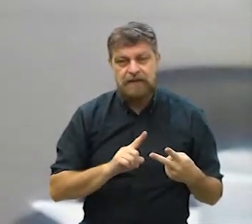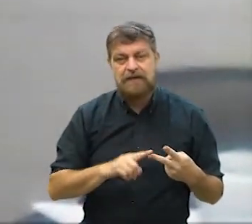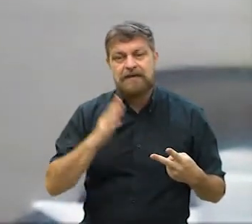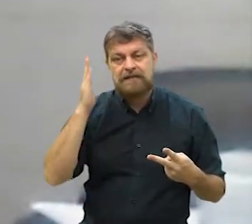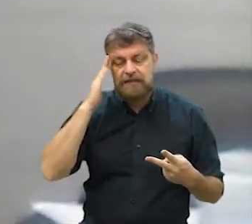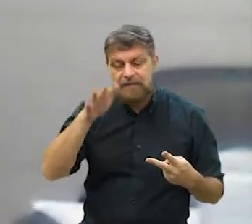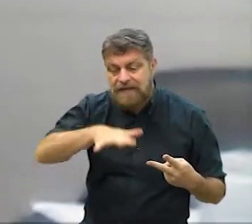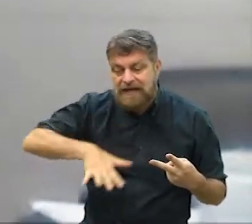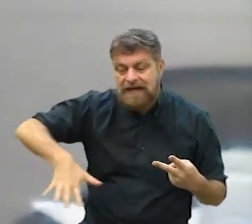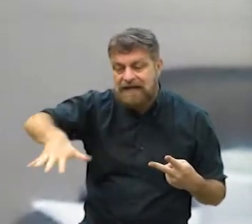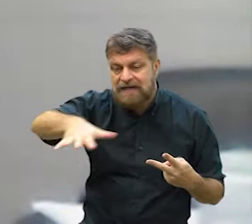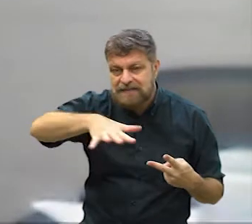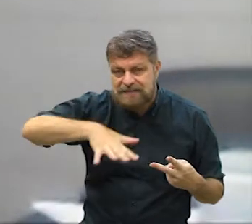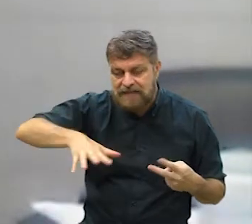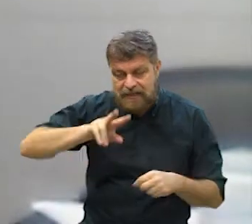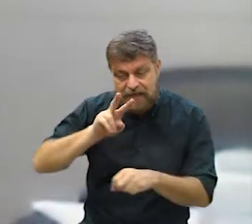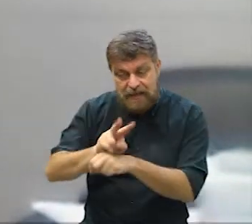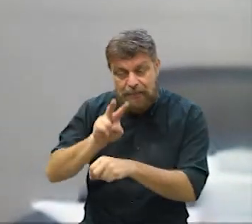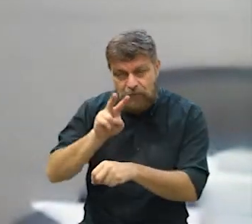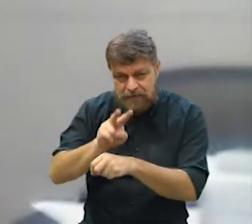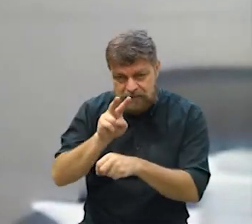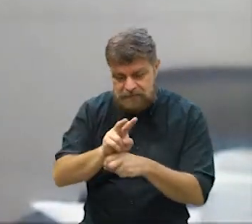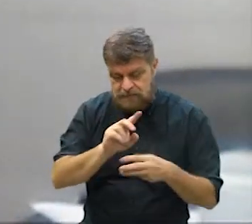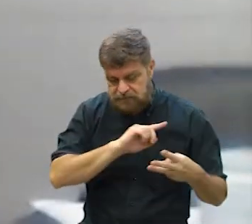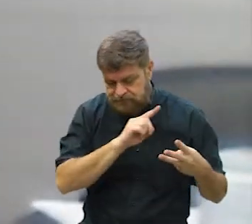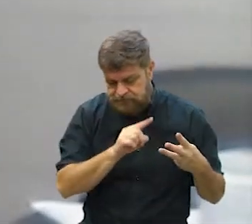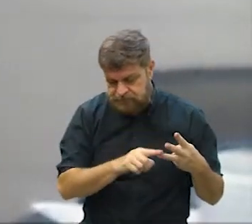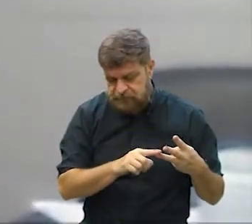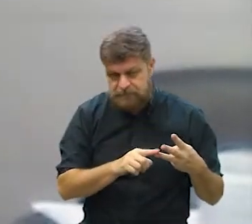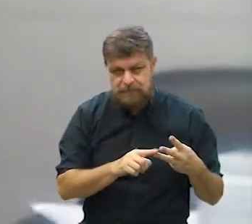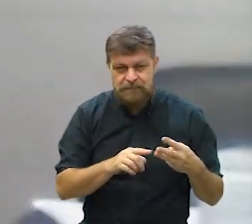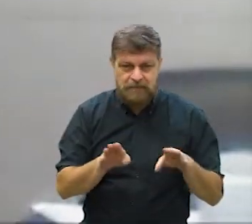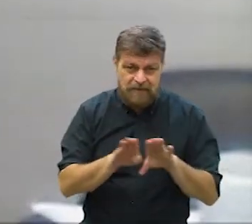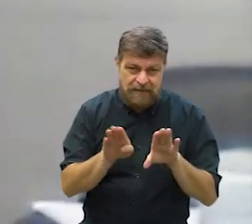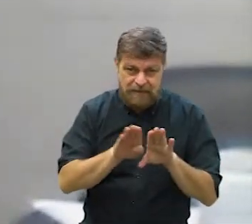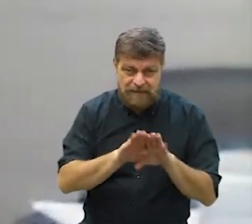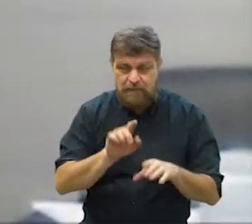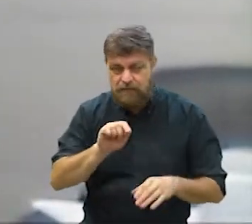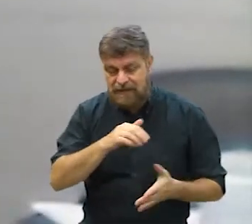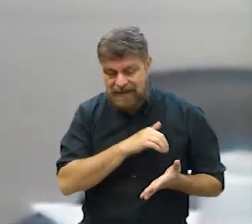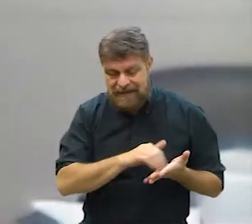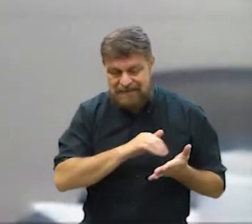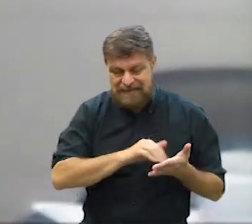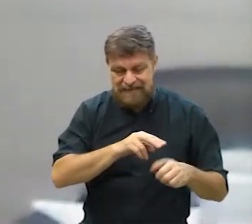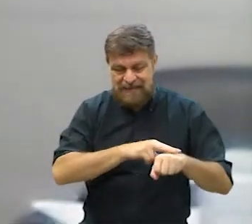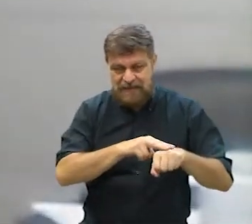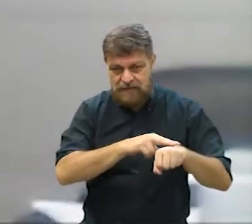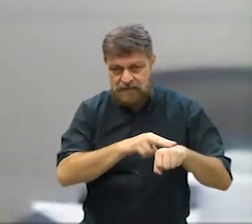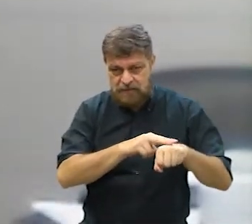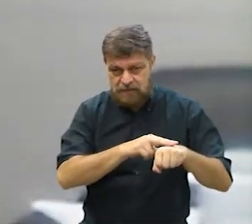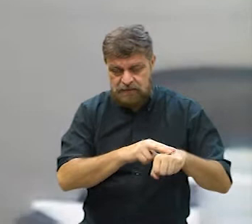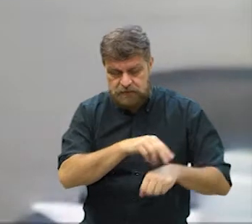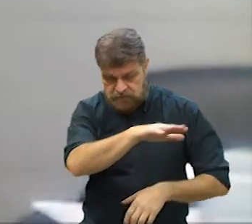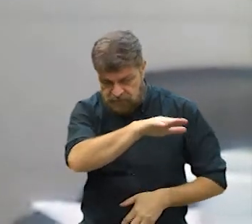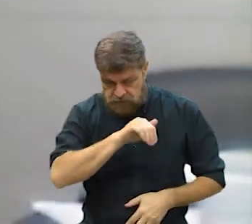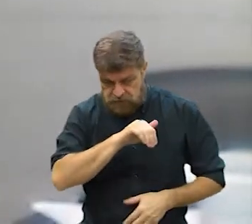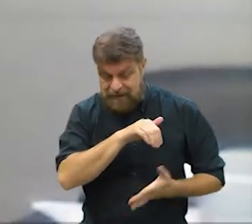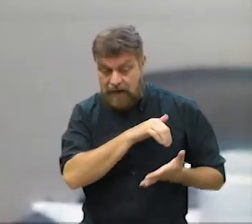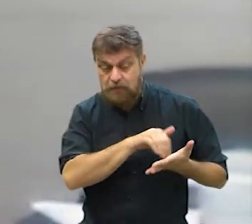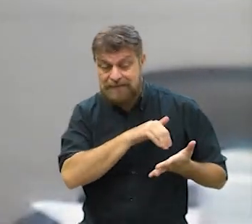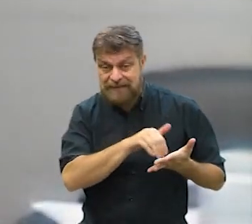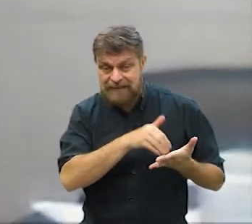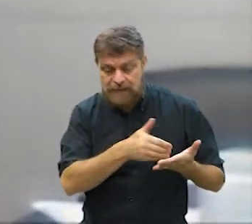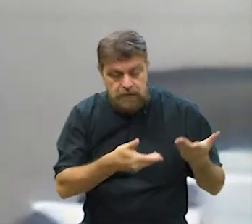que verificar se a área não é de proteção e, nesse sentido, a Secretaria do Verde será